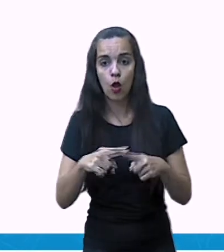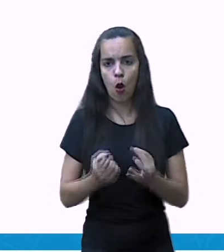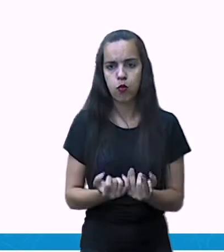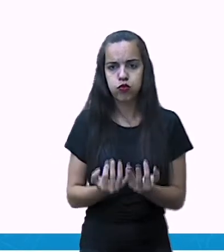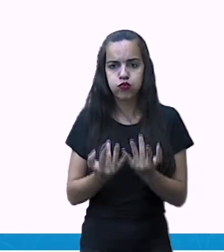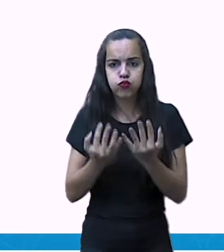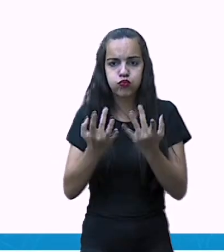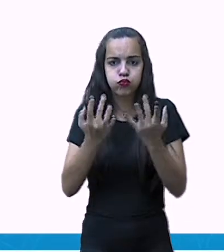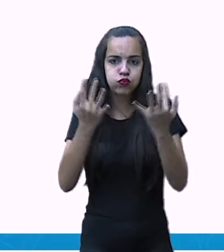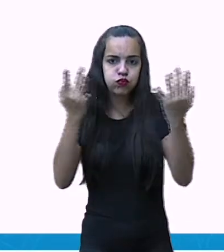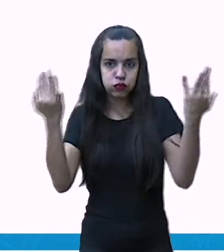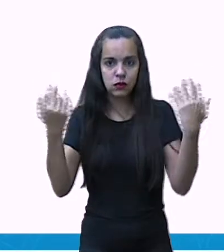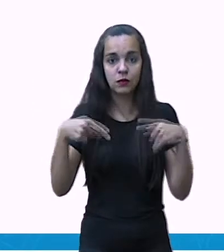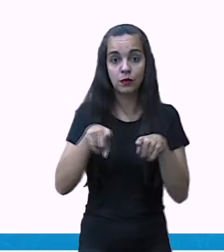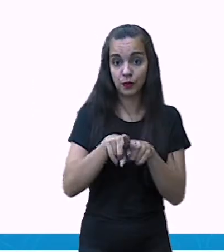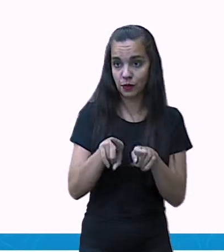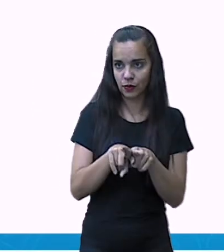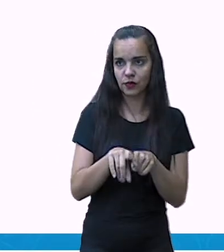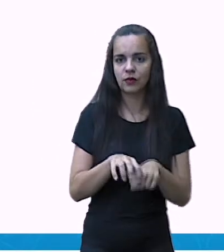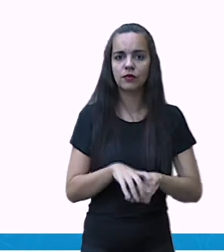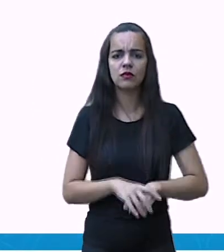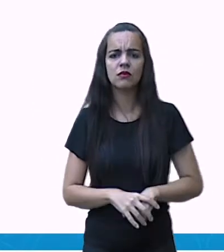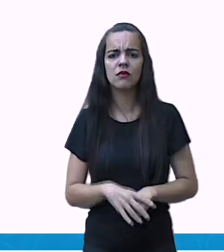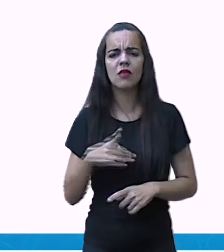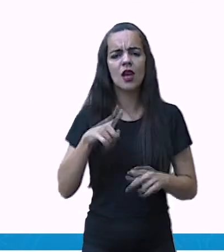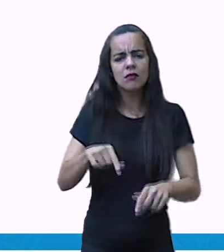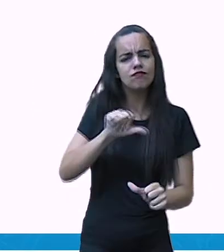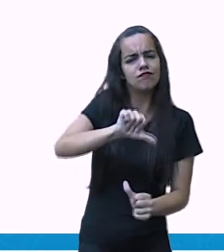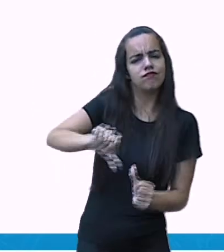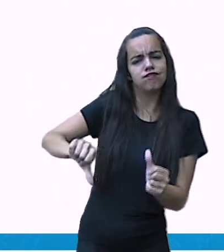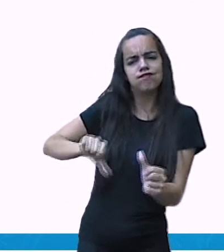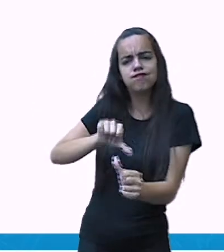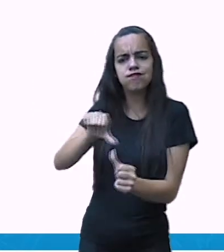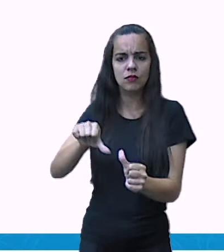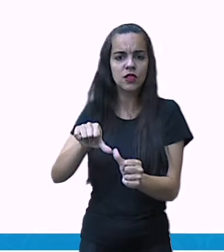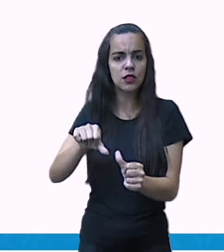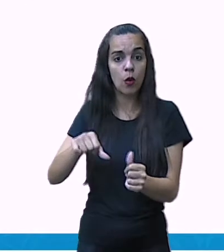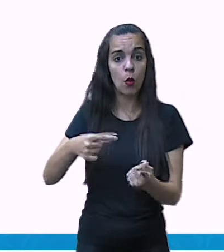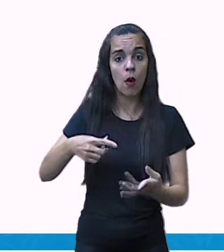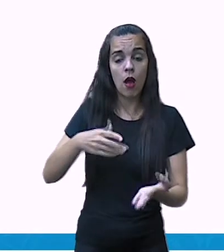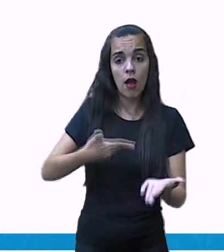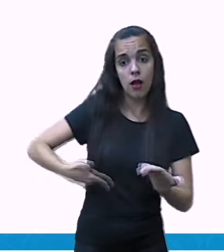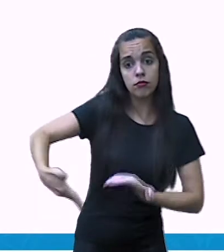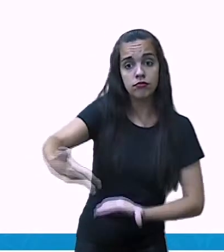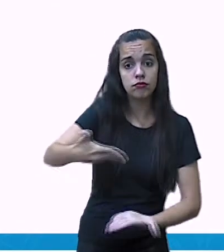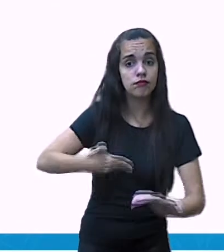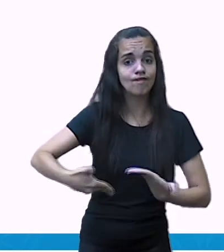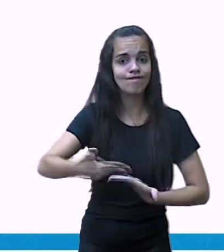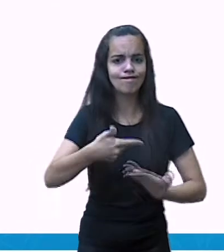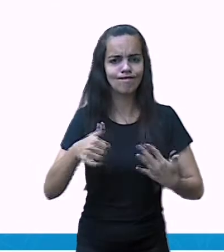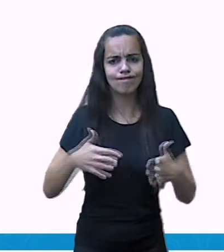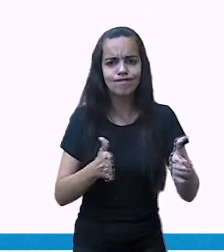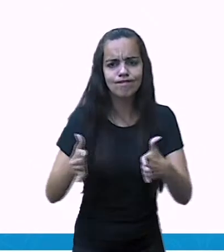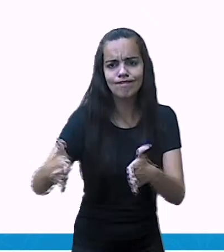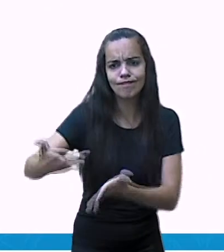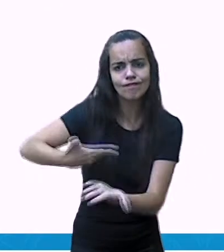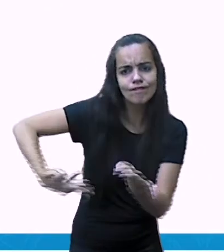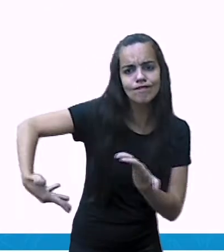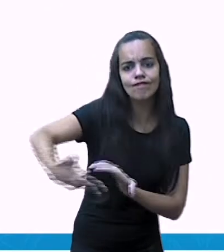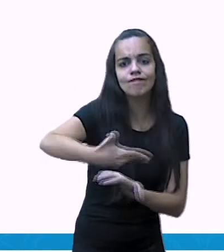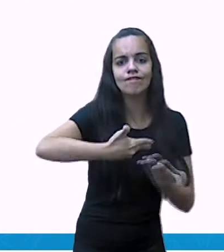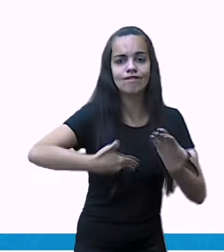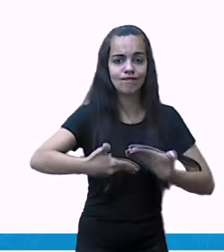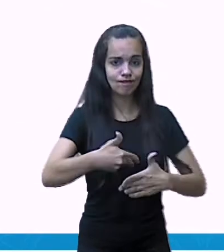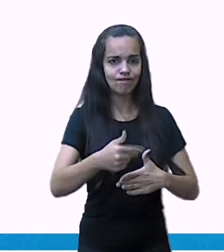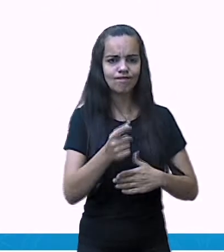é a água em estado gasoso, e essa transformação e circulação